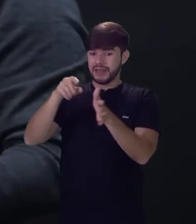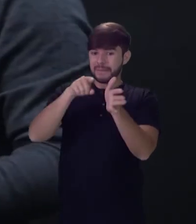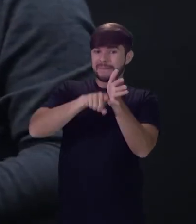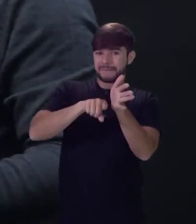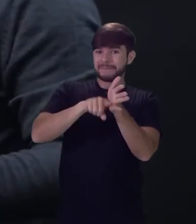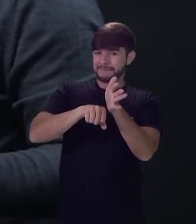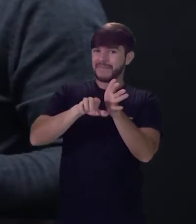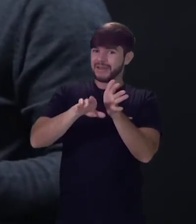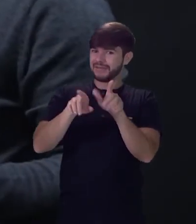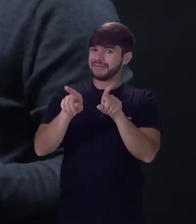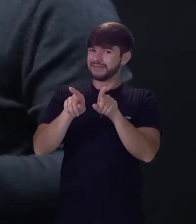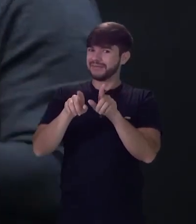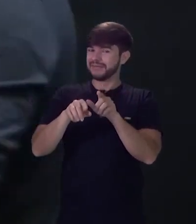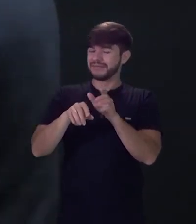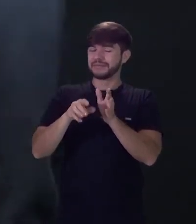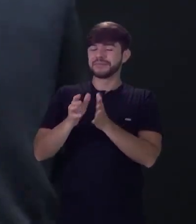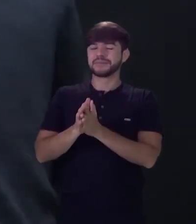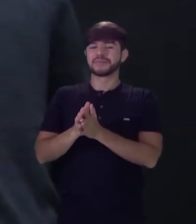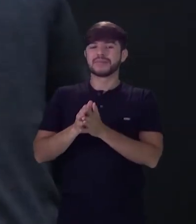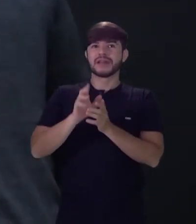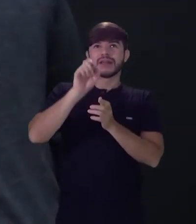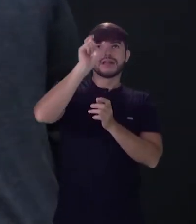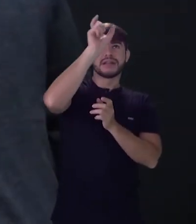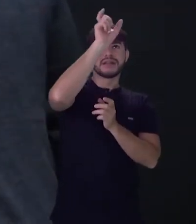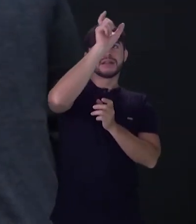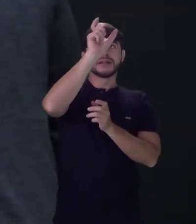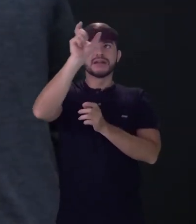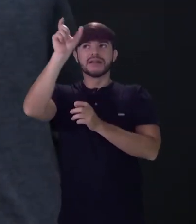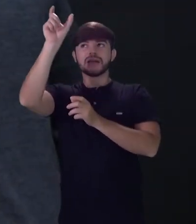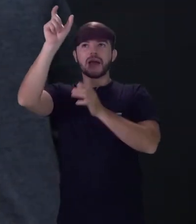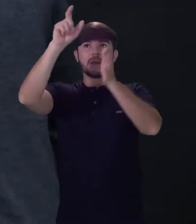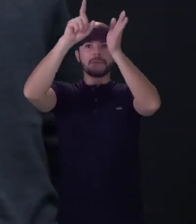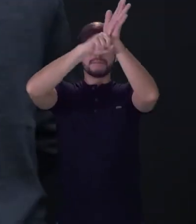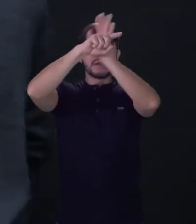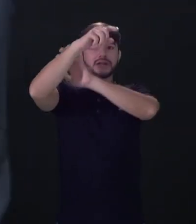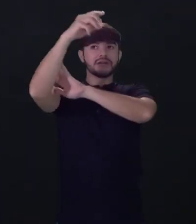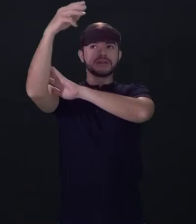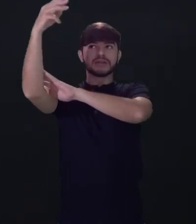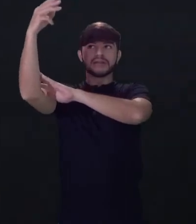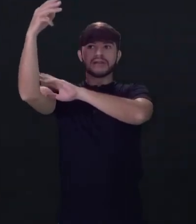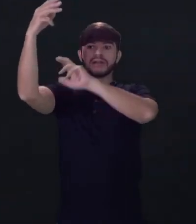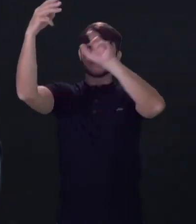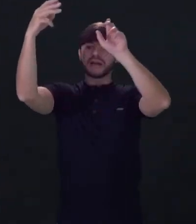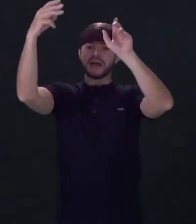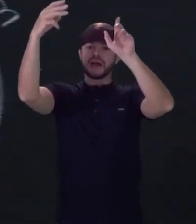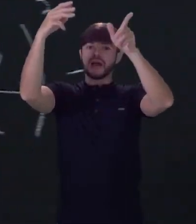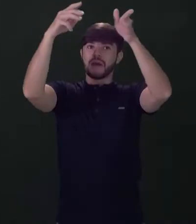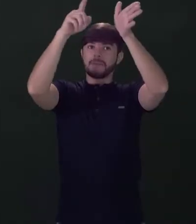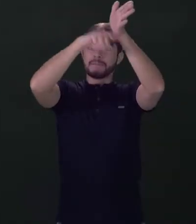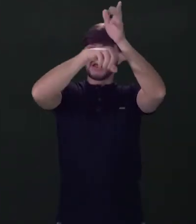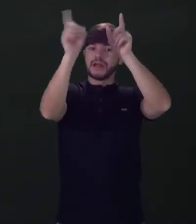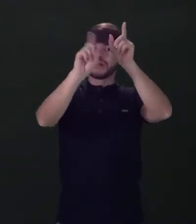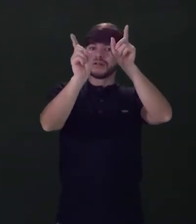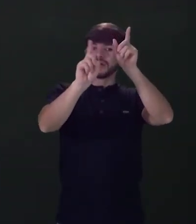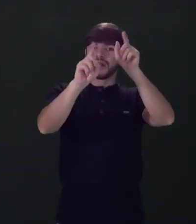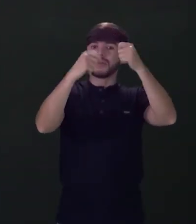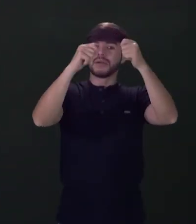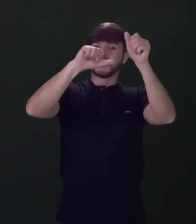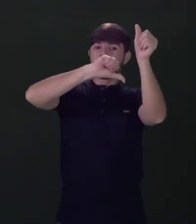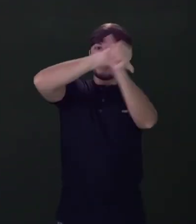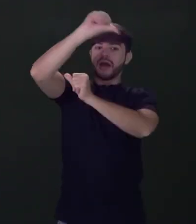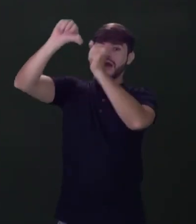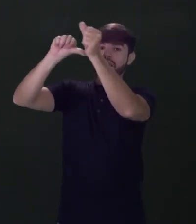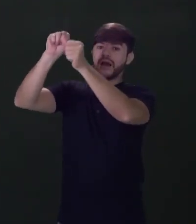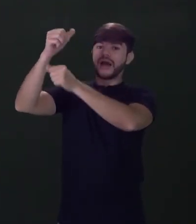o expoente, que no caso aqui era menos 3, passará a ser igual a 3, tá bom? E aí nós temos aqui,